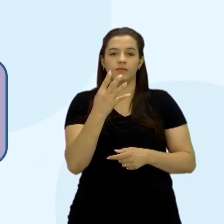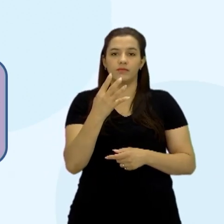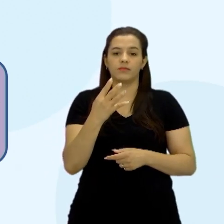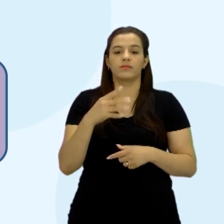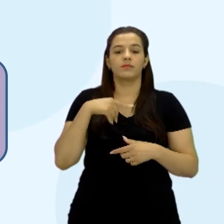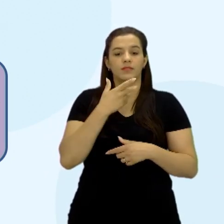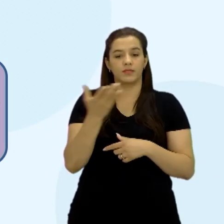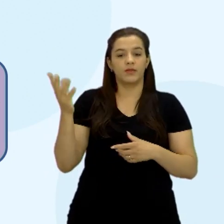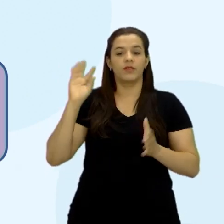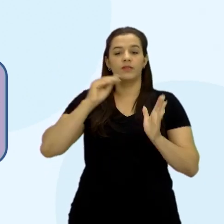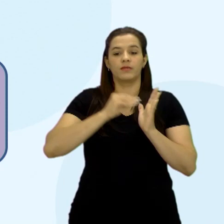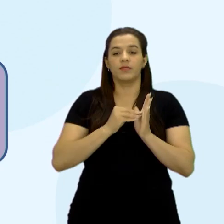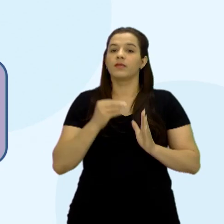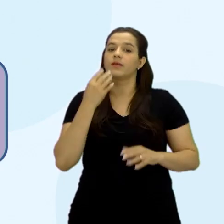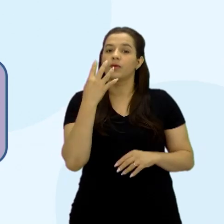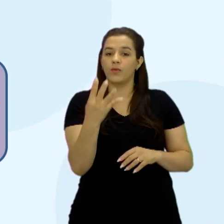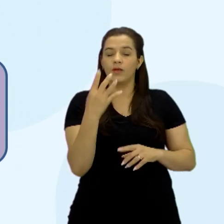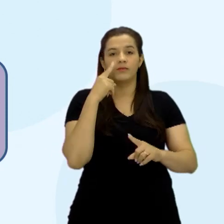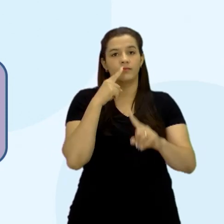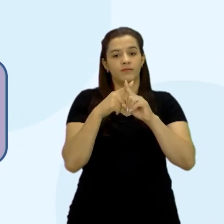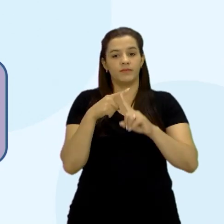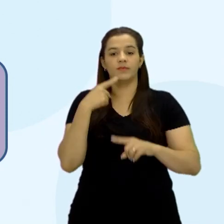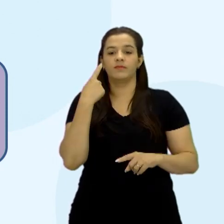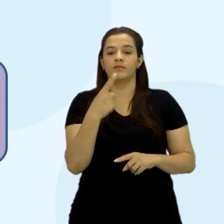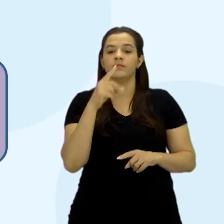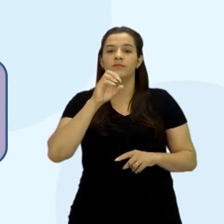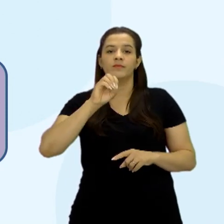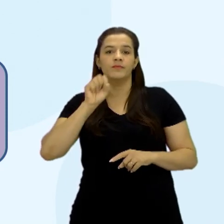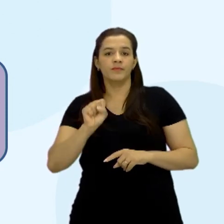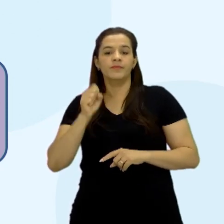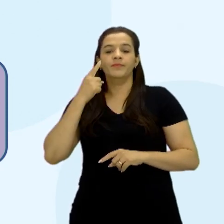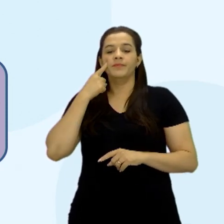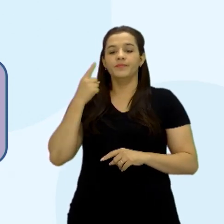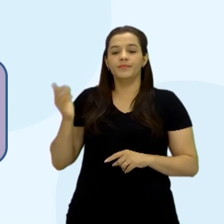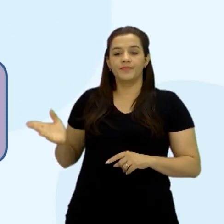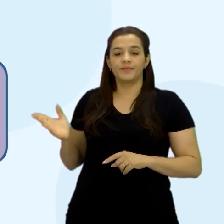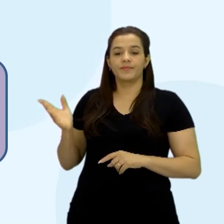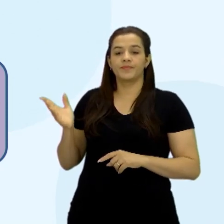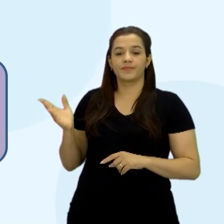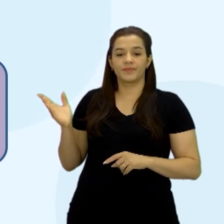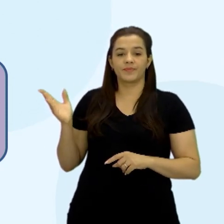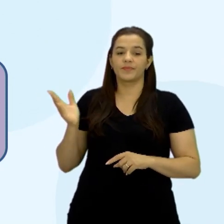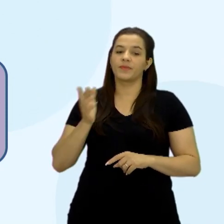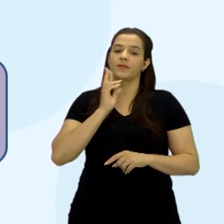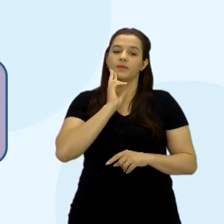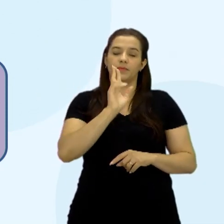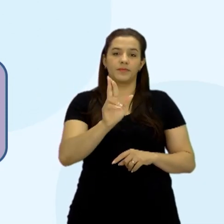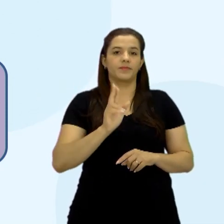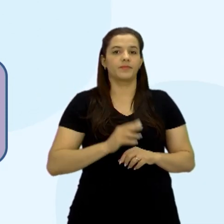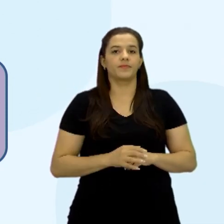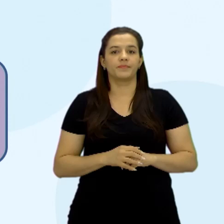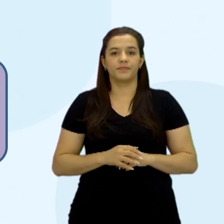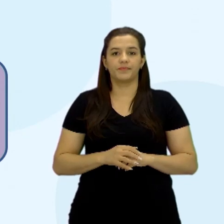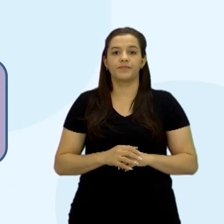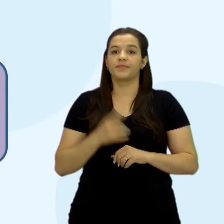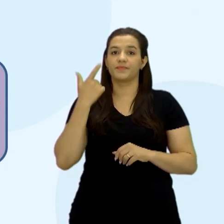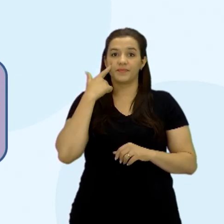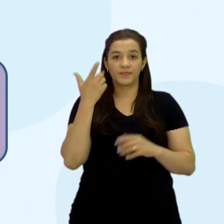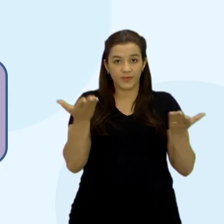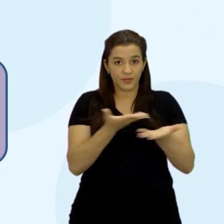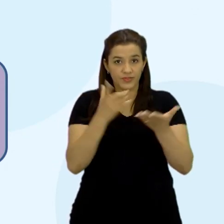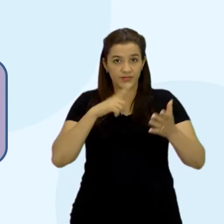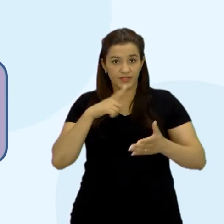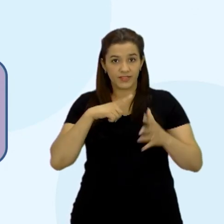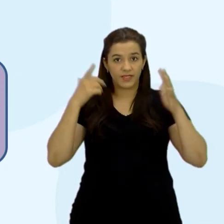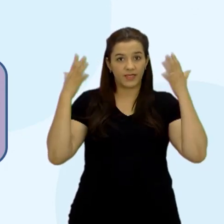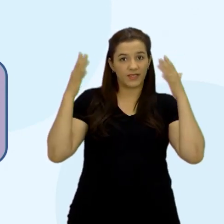cabe 4 vezes no 108. E aí eu vou preencher, Vivi, ó, aparecendo as respostas lá, que bonitinho, ó. Tá tem certinho. Aplausos? Hoje tem